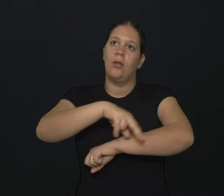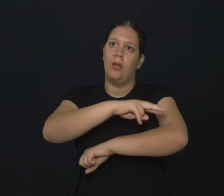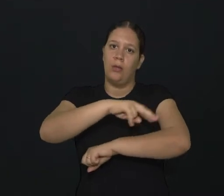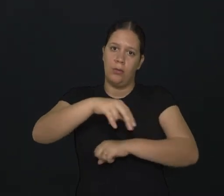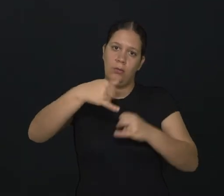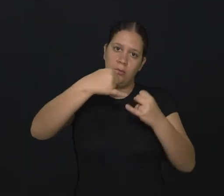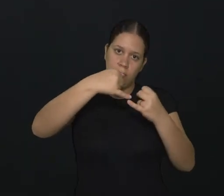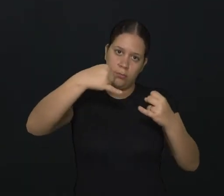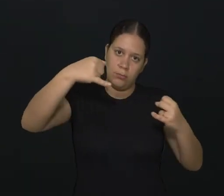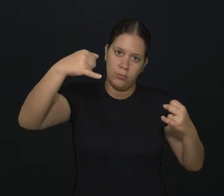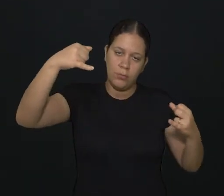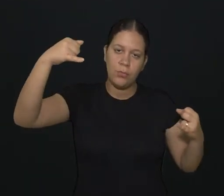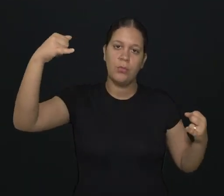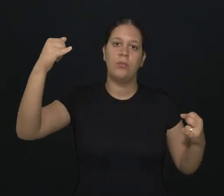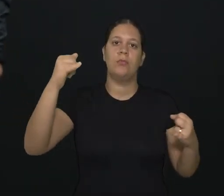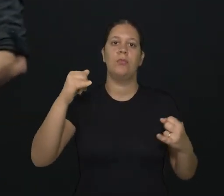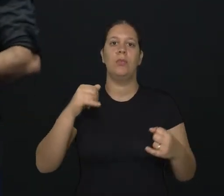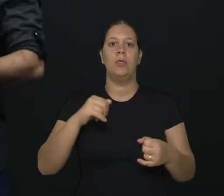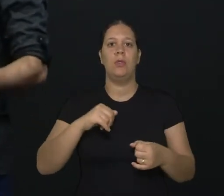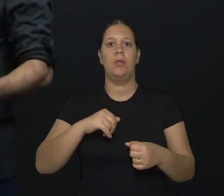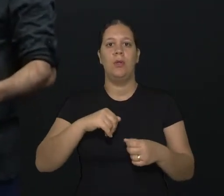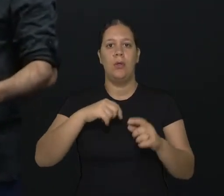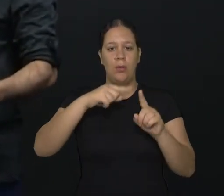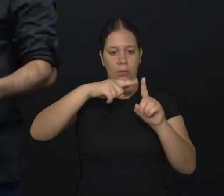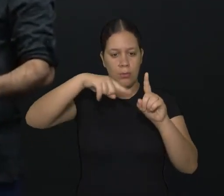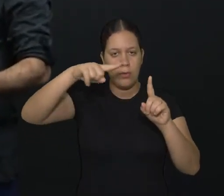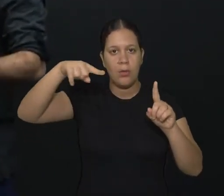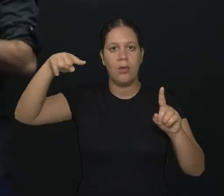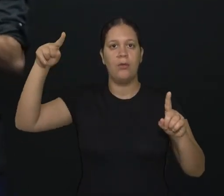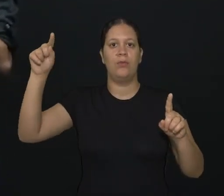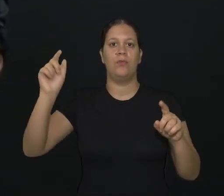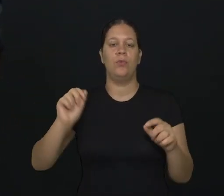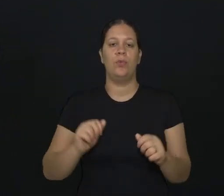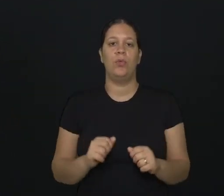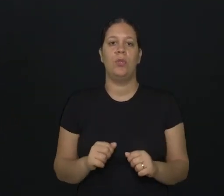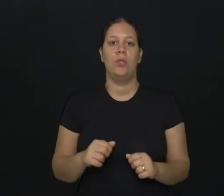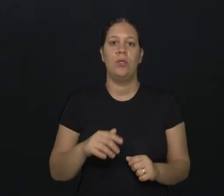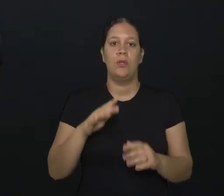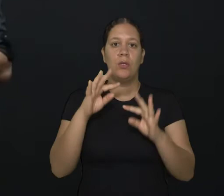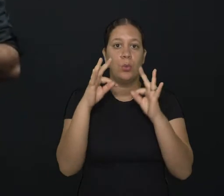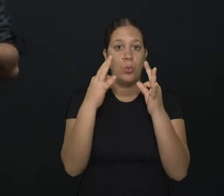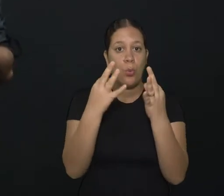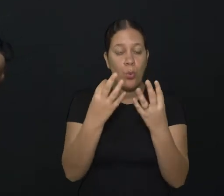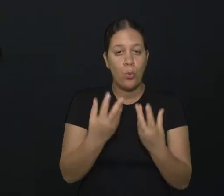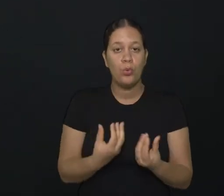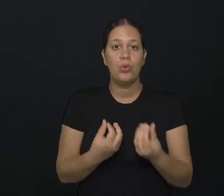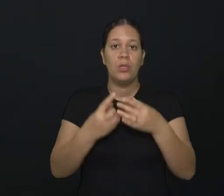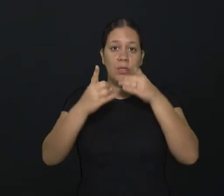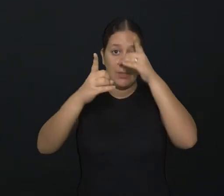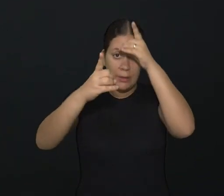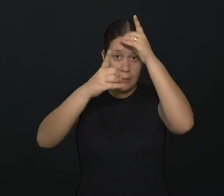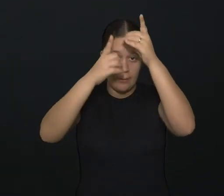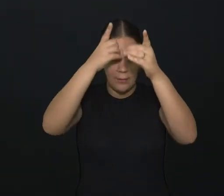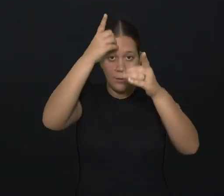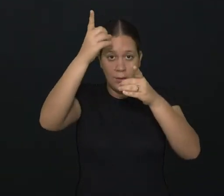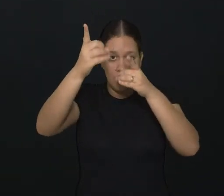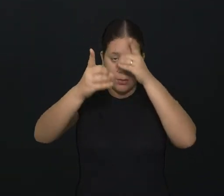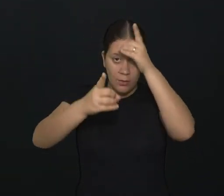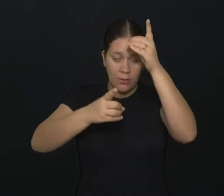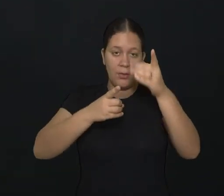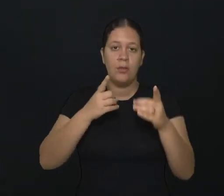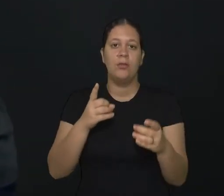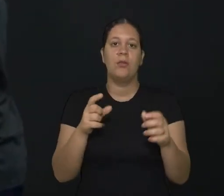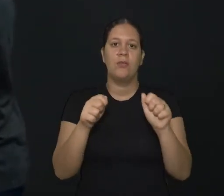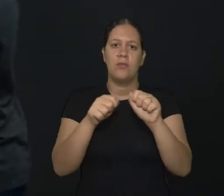dois pontos, fazendo agora o gráfico da segunda equação. Então, pessoal, toda essa ideia você vai fazer